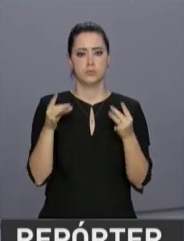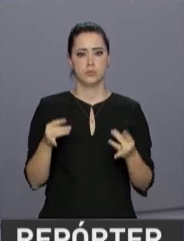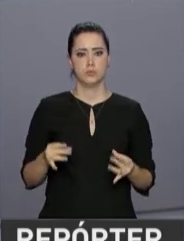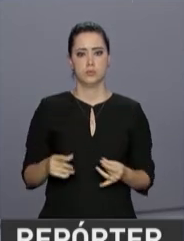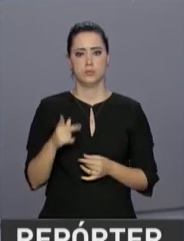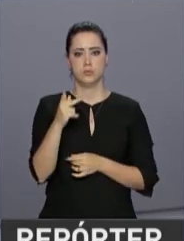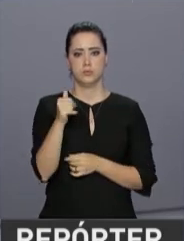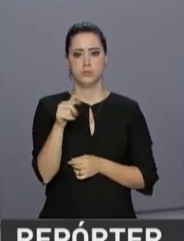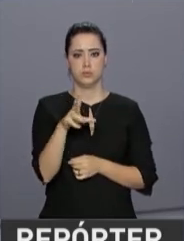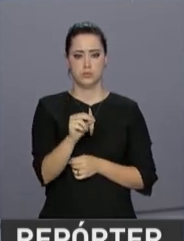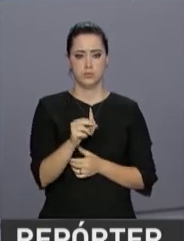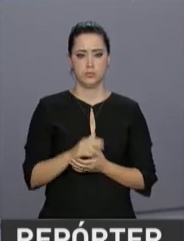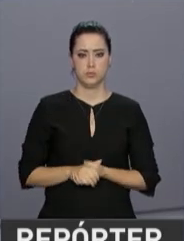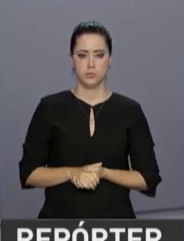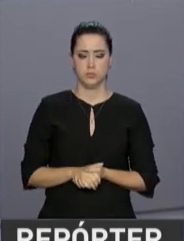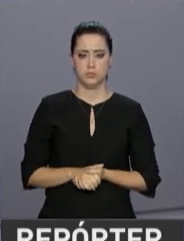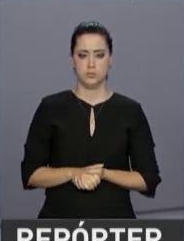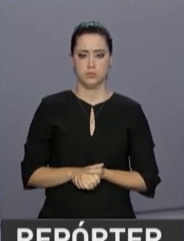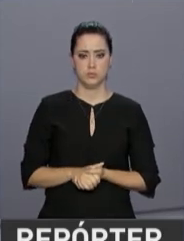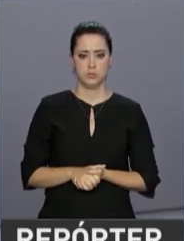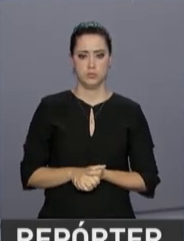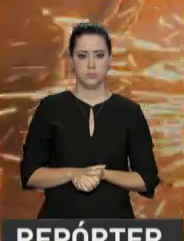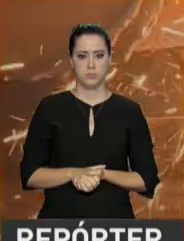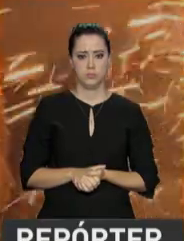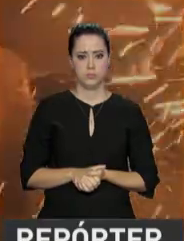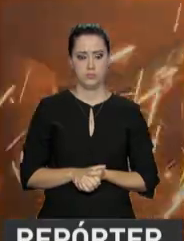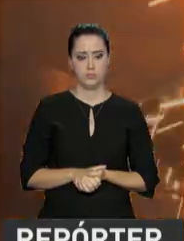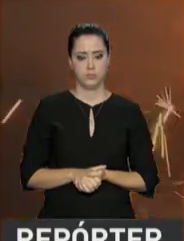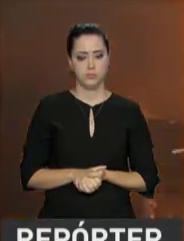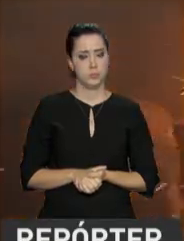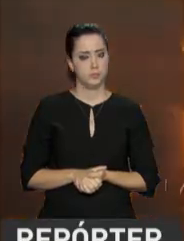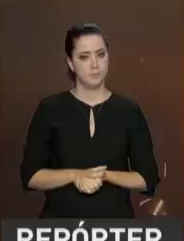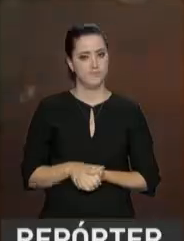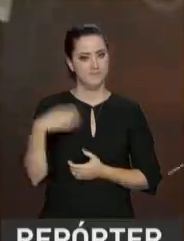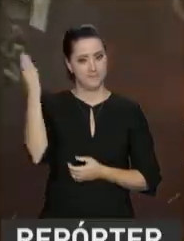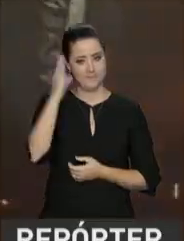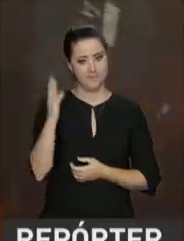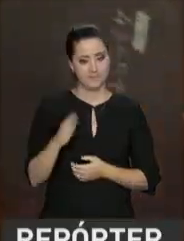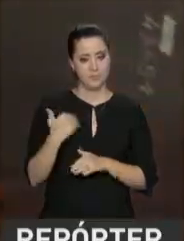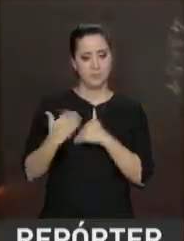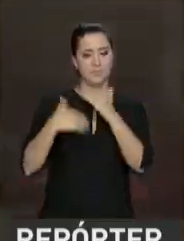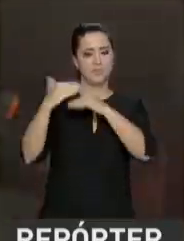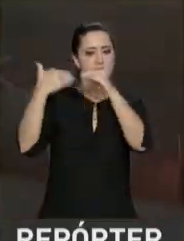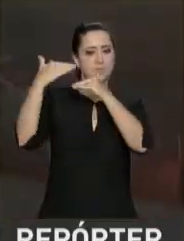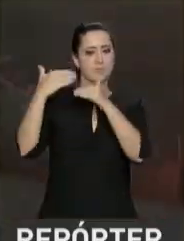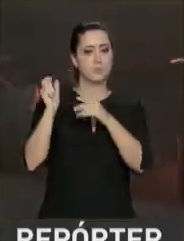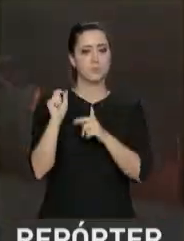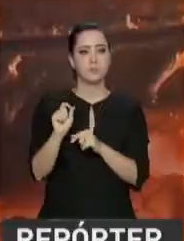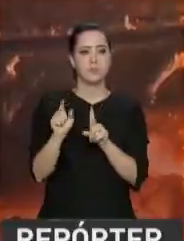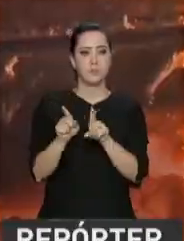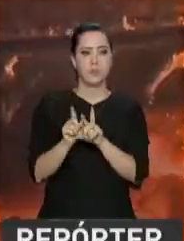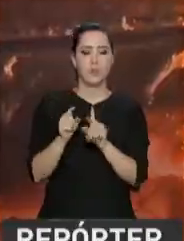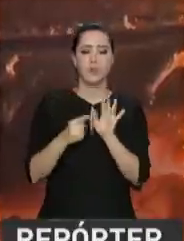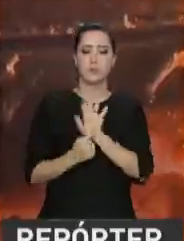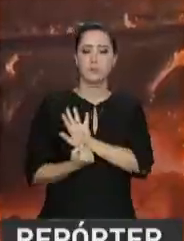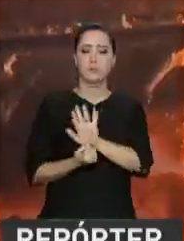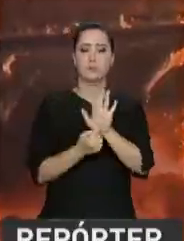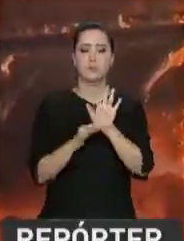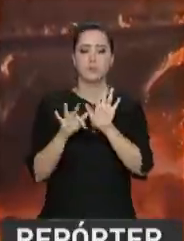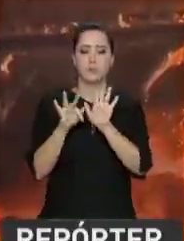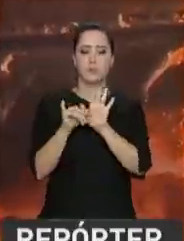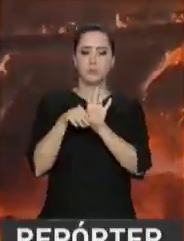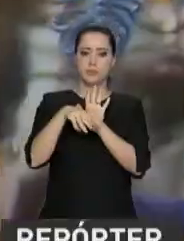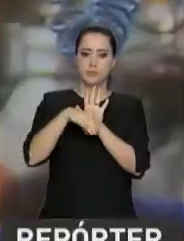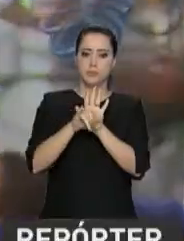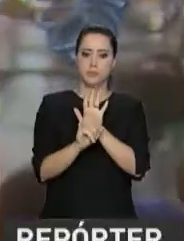tenda na reportagem de paulo la sálvia o brasil em aceleração é o que revela o fundo monetário